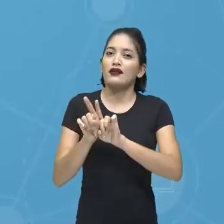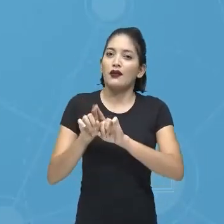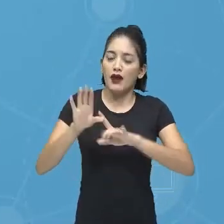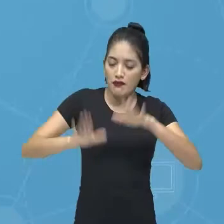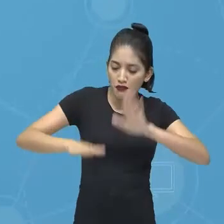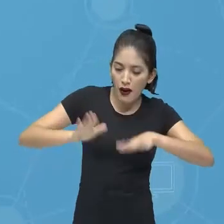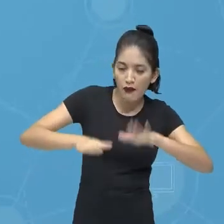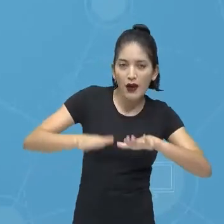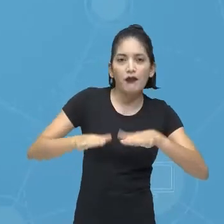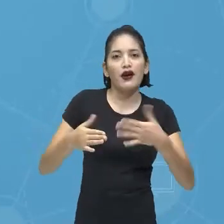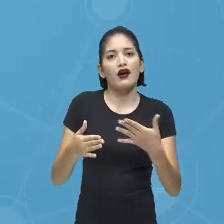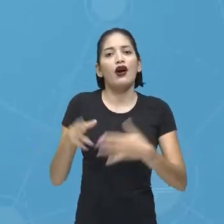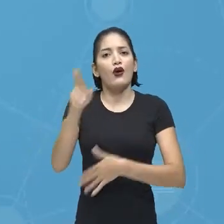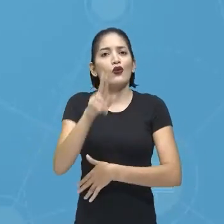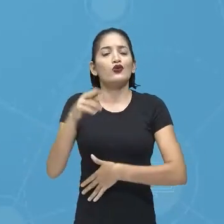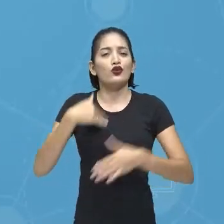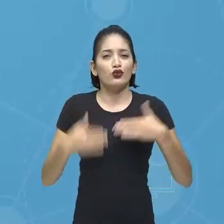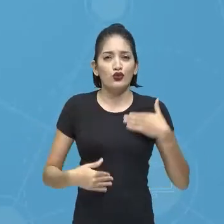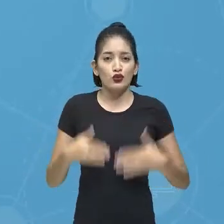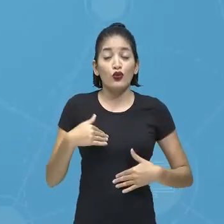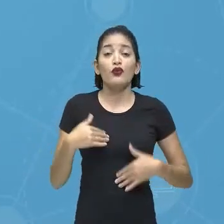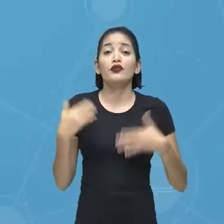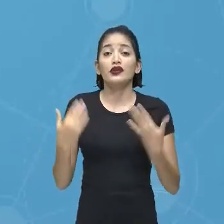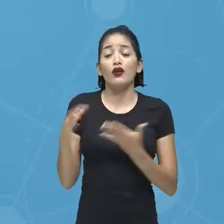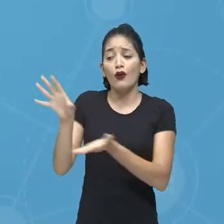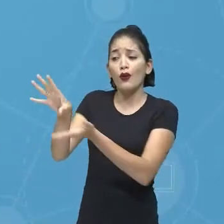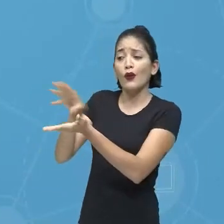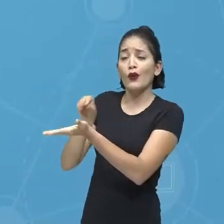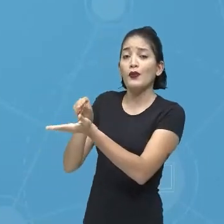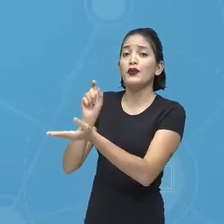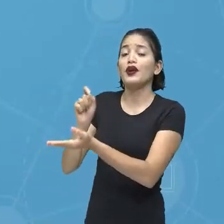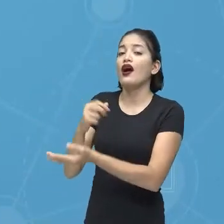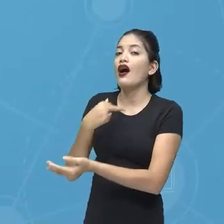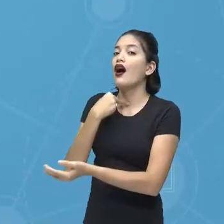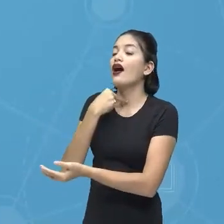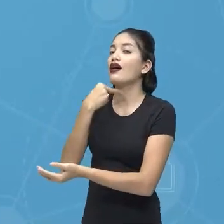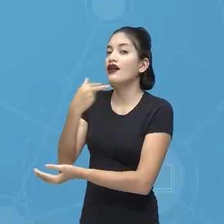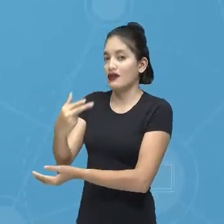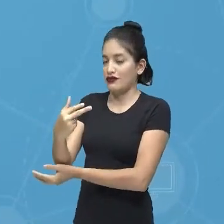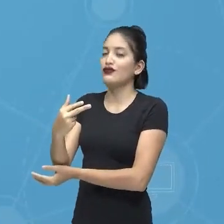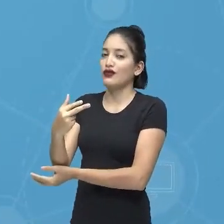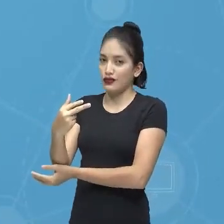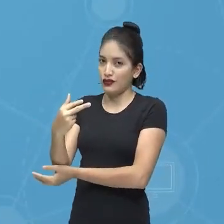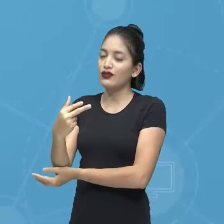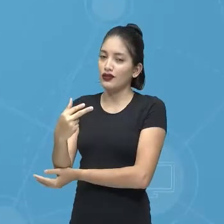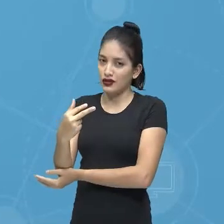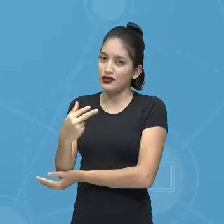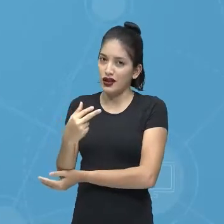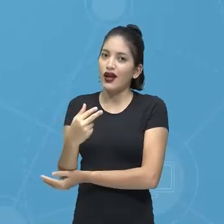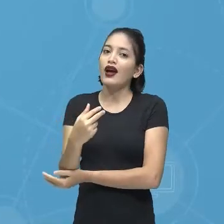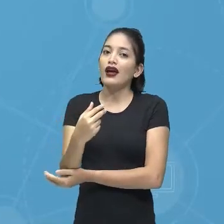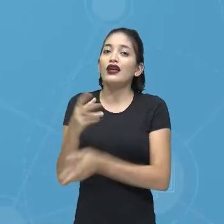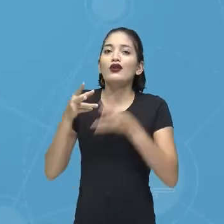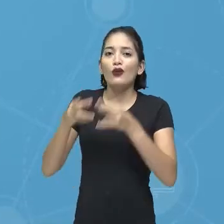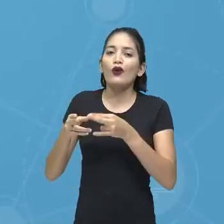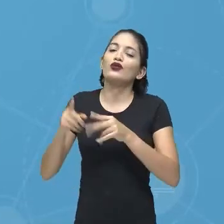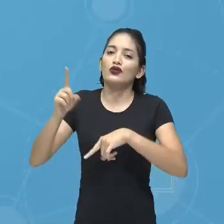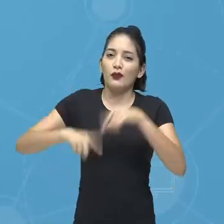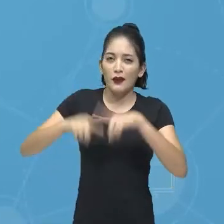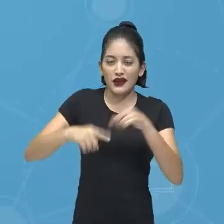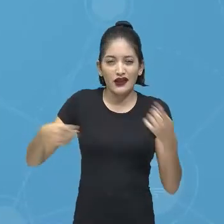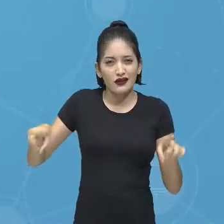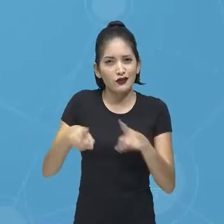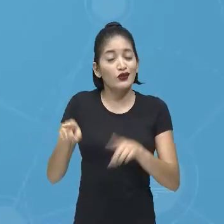tudo produzido através do corpo. E eles imitam com a voz o timbre de instrumentos musicais, né?